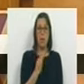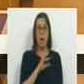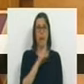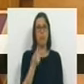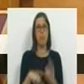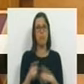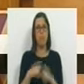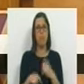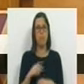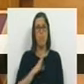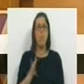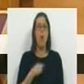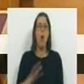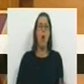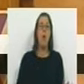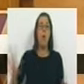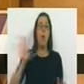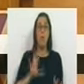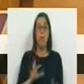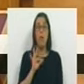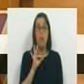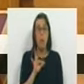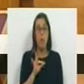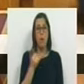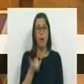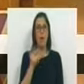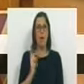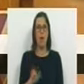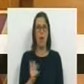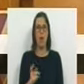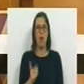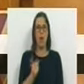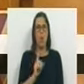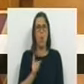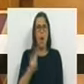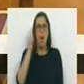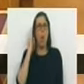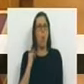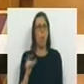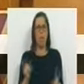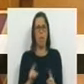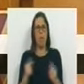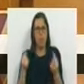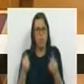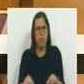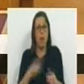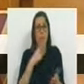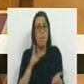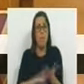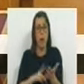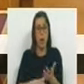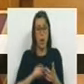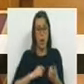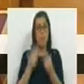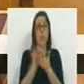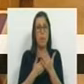comercializado no mundo. Portanto há 42 anos. Não é uma coisa de ontem, é uma coisa que tem, é uma realidade no